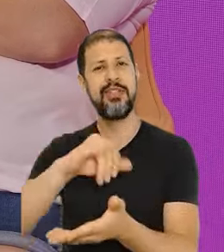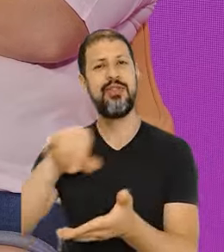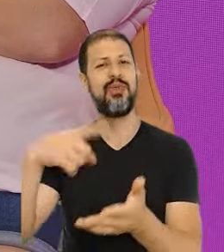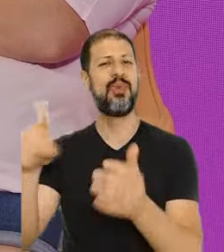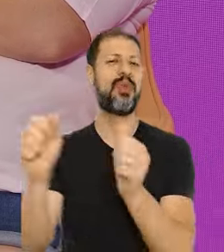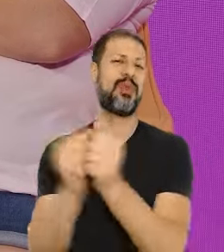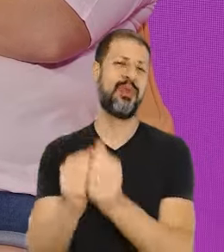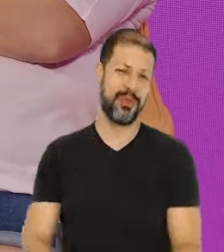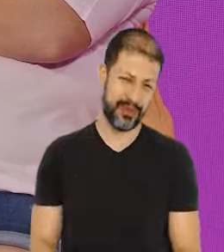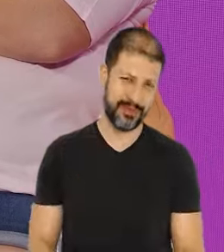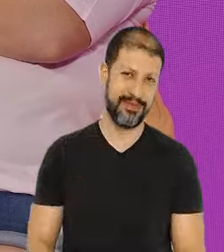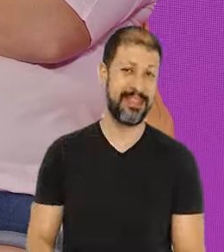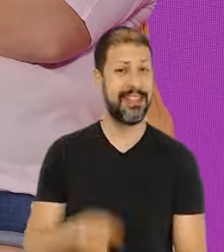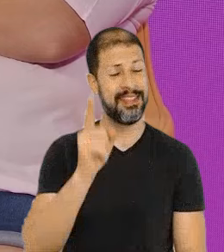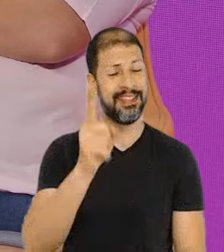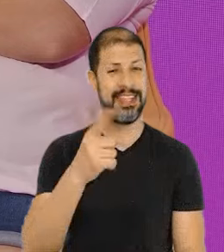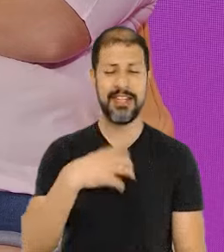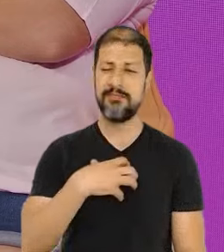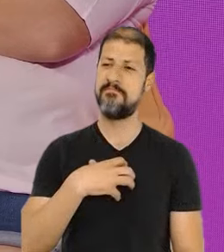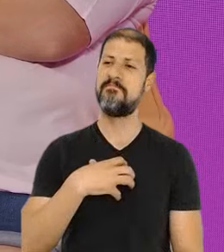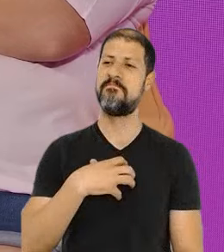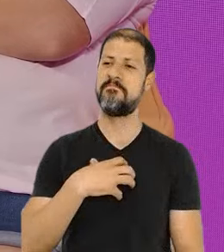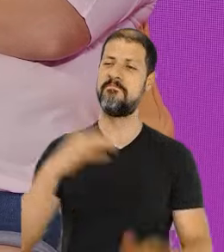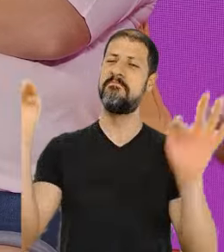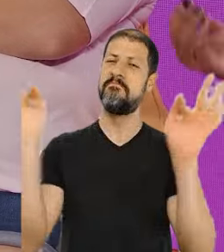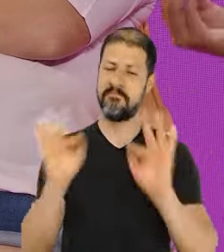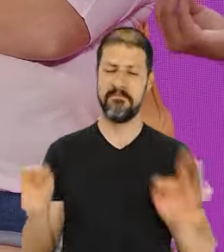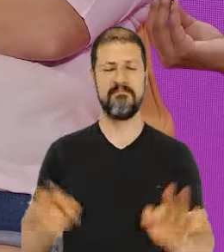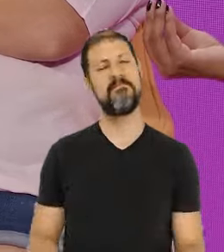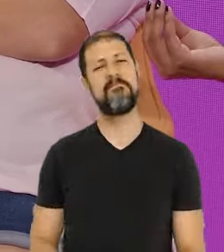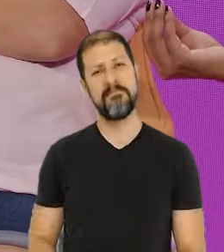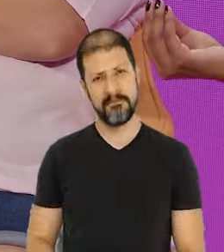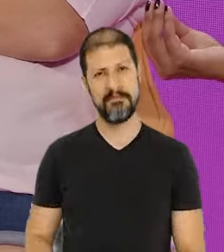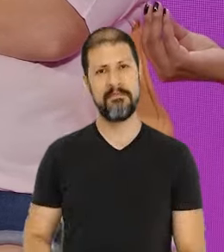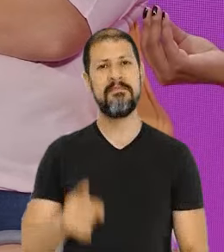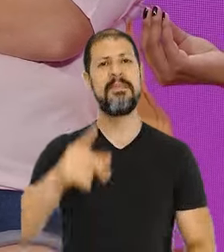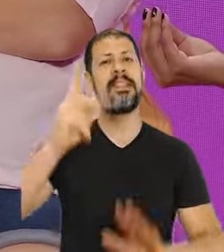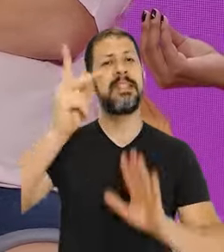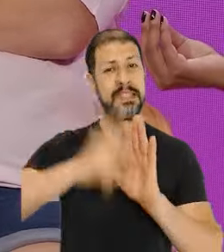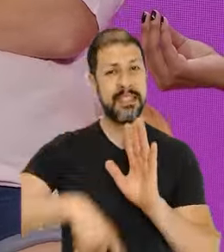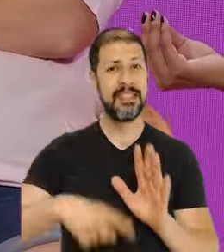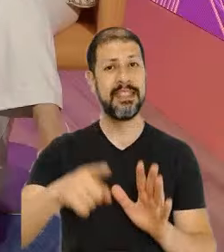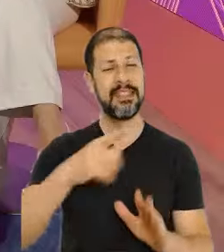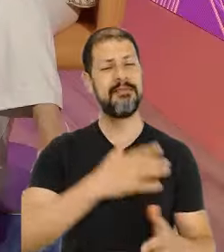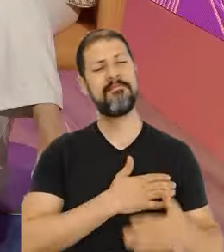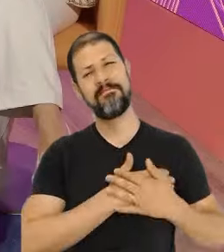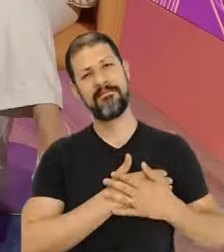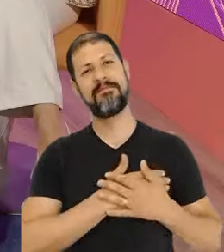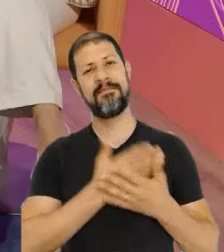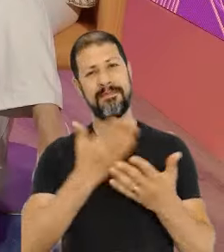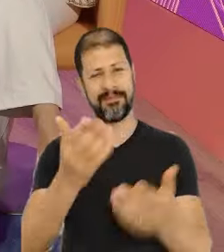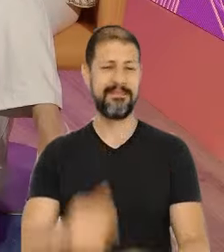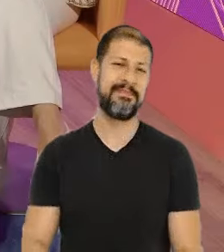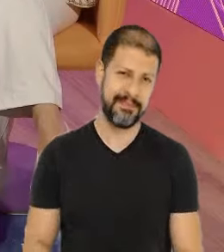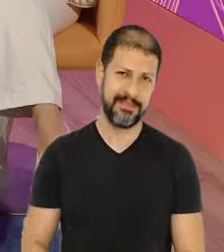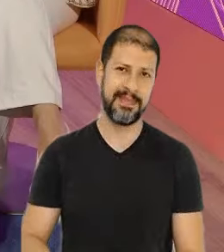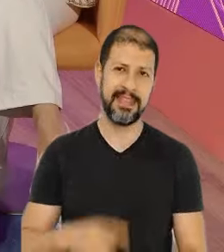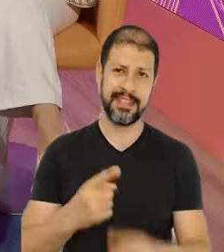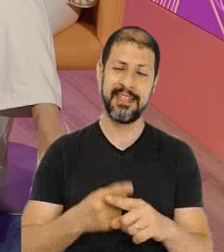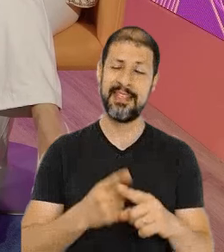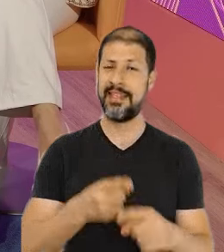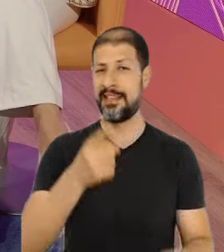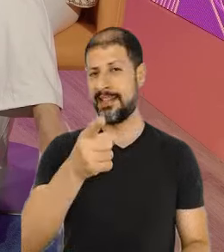e isso que é que eu fico assim extremamente feliz né é um projeto que você fez com o coração você tá buscando